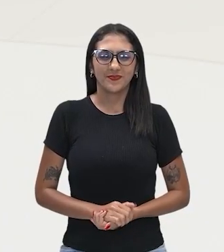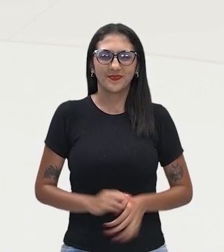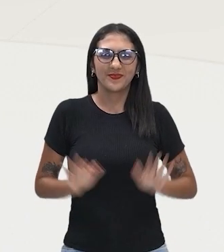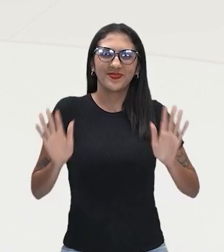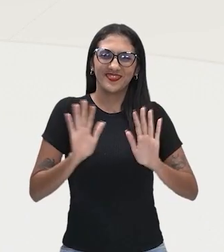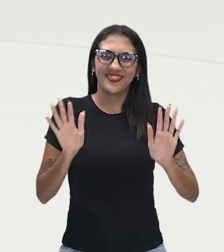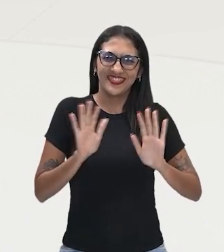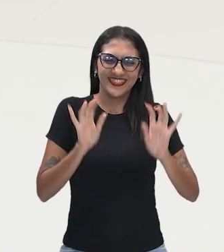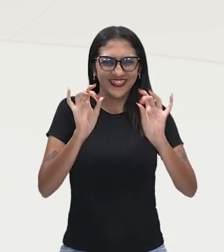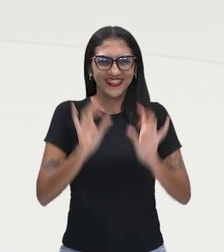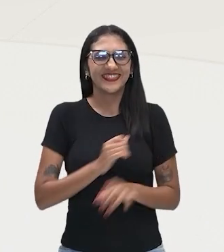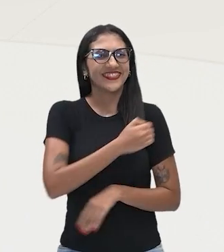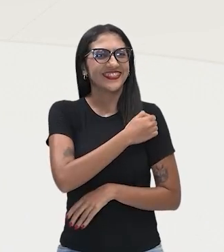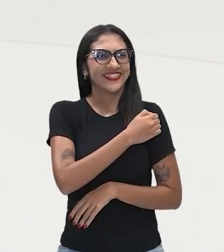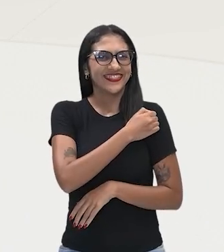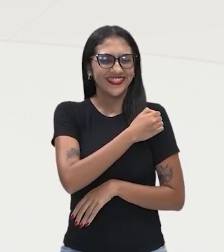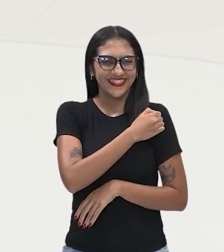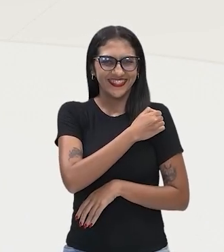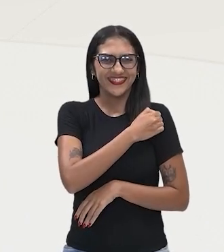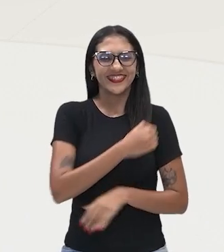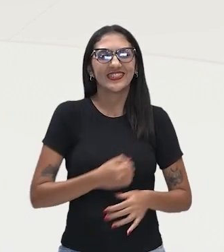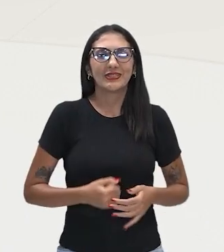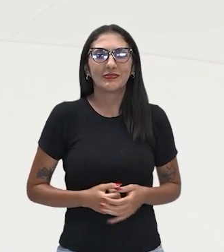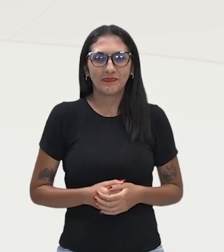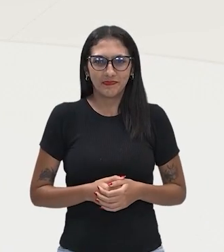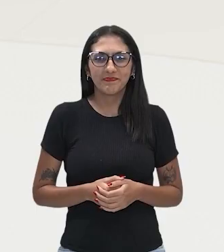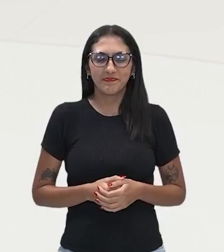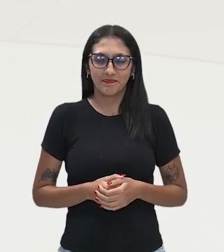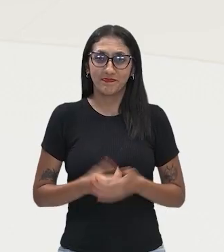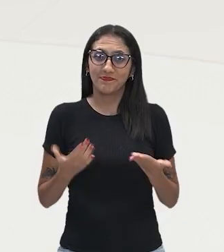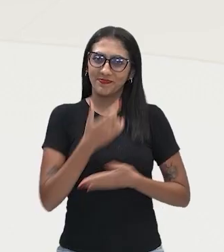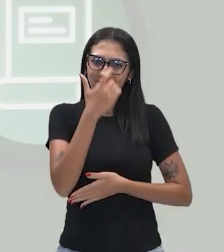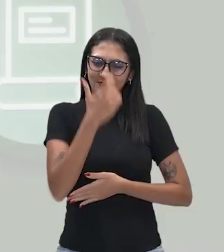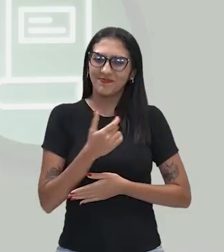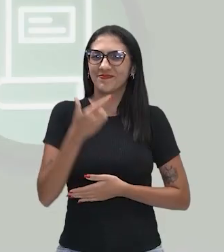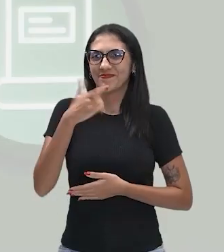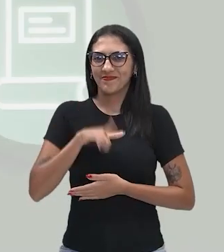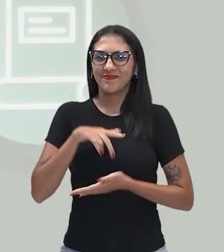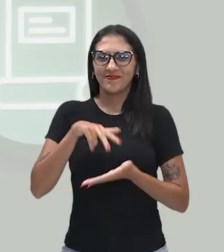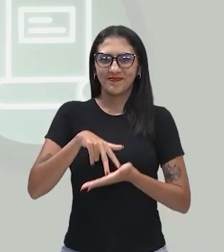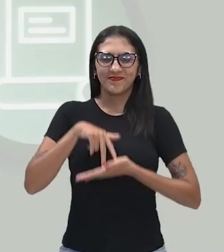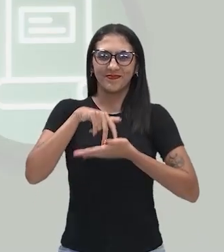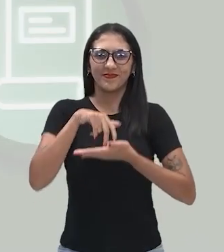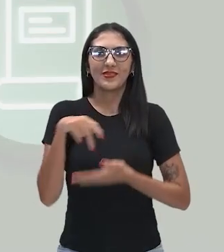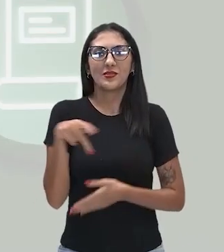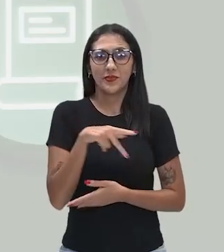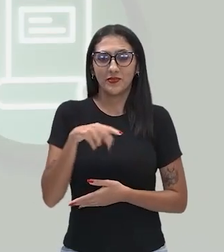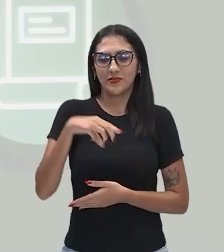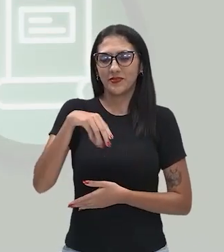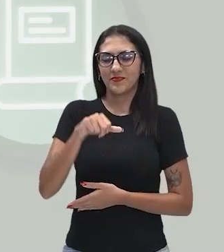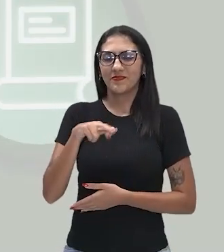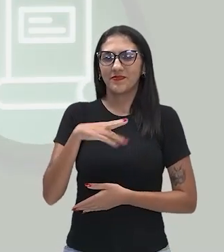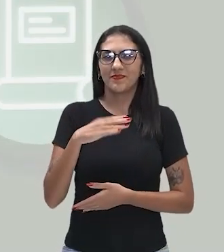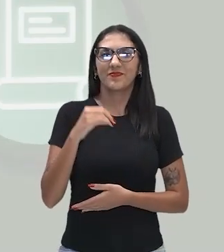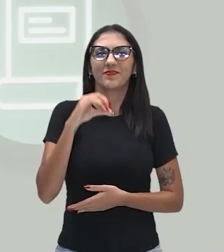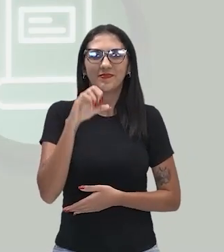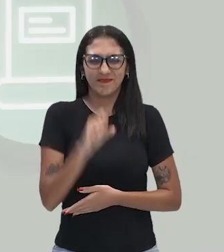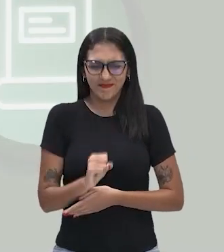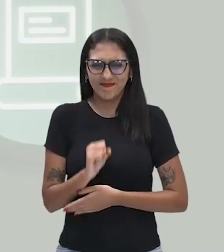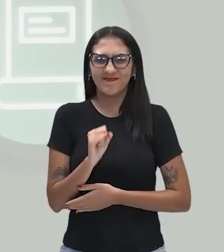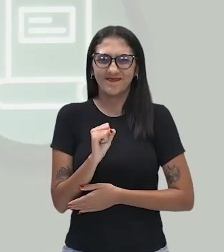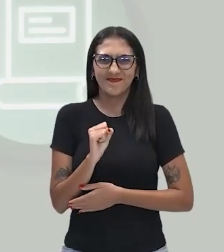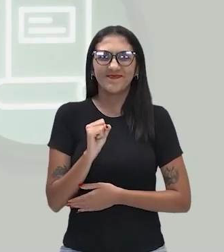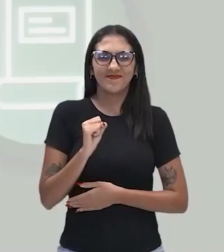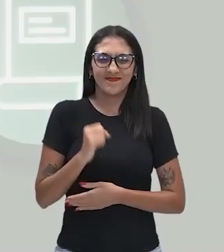Olá, queridos alunos e queridas alunas. Estou aqui eu, professor Marcos Kelvin, o Lorde